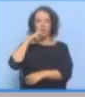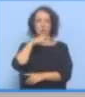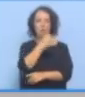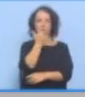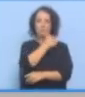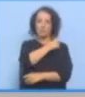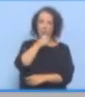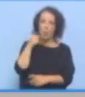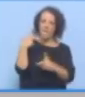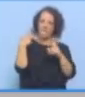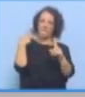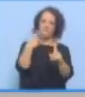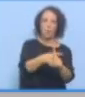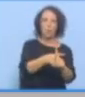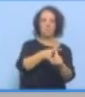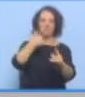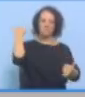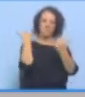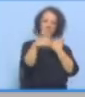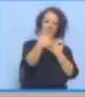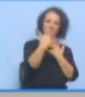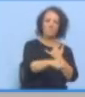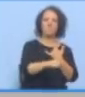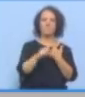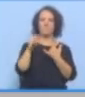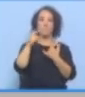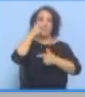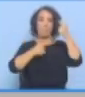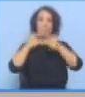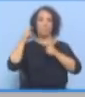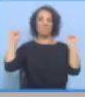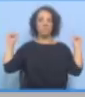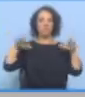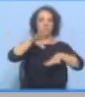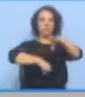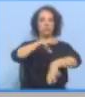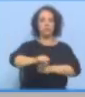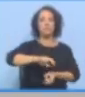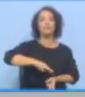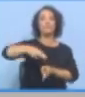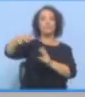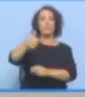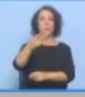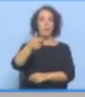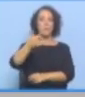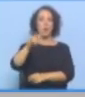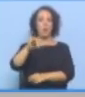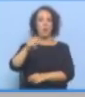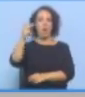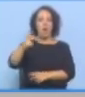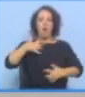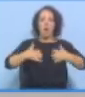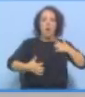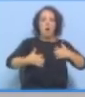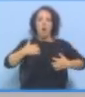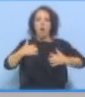violência, a agressão e a injustiça daqueles invasores. Estão ali na Babilónia, desesperados,